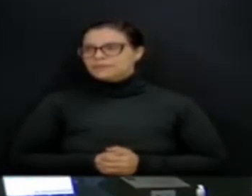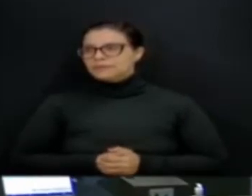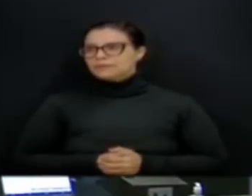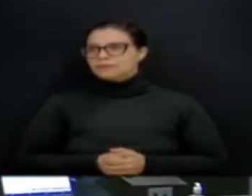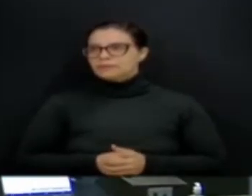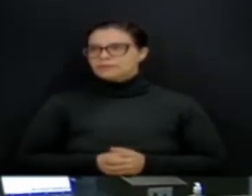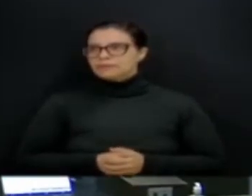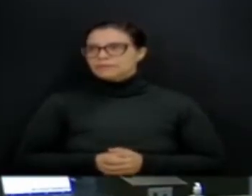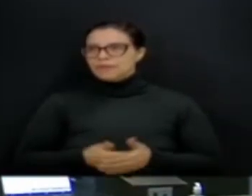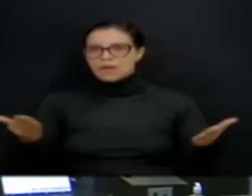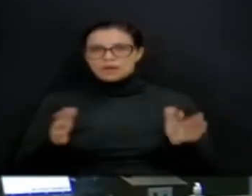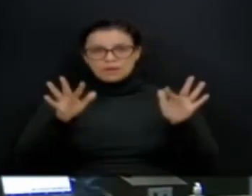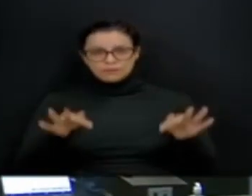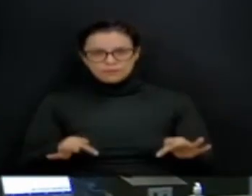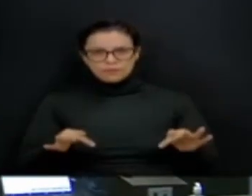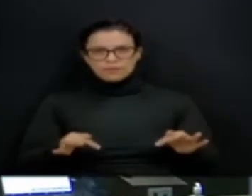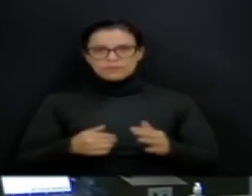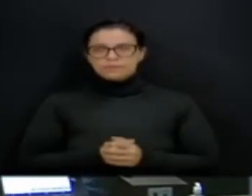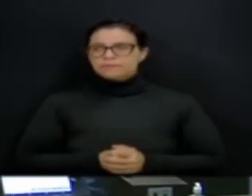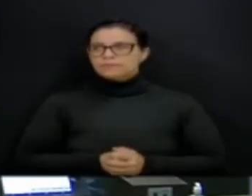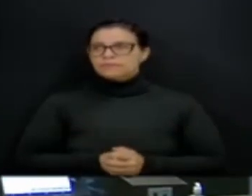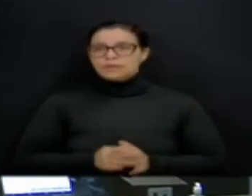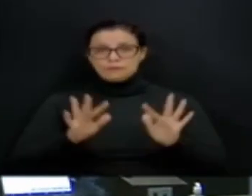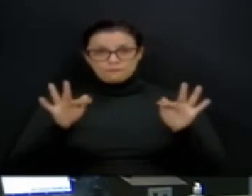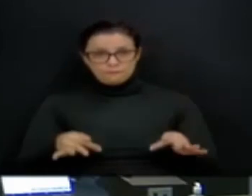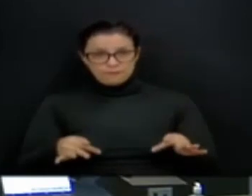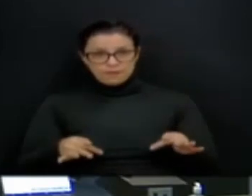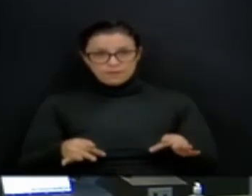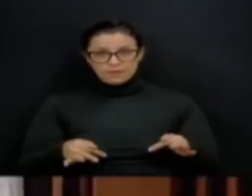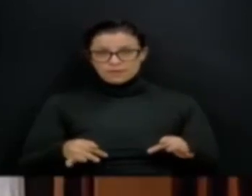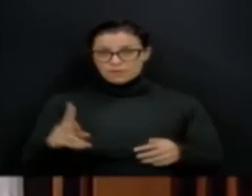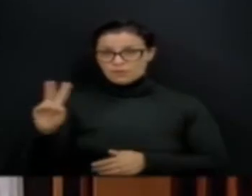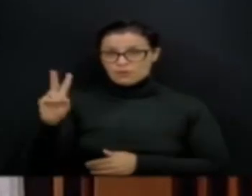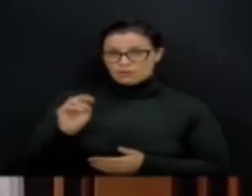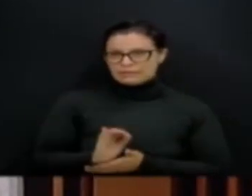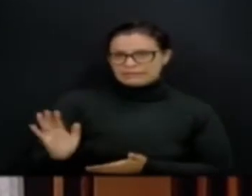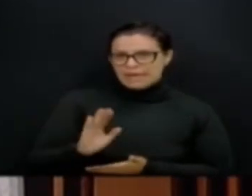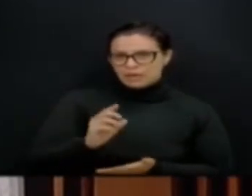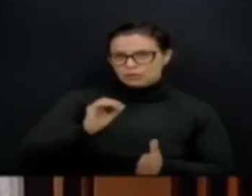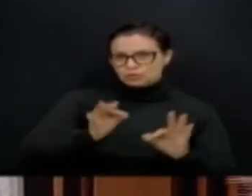Fim do preço injusto. Fim do preço injusto.